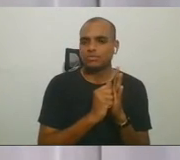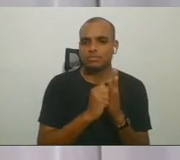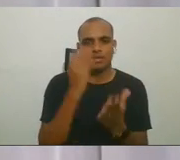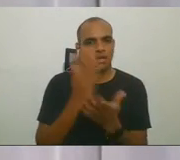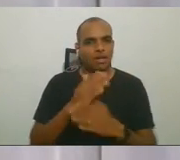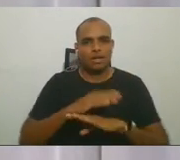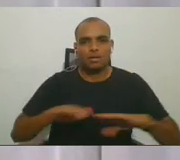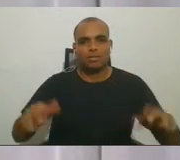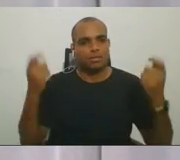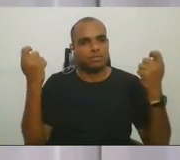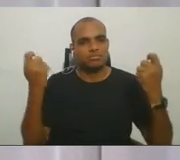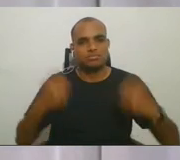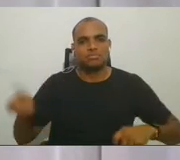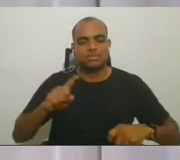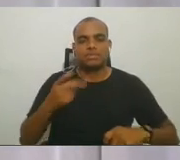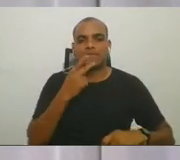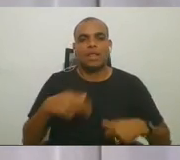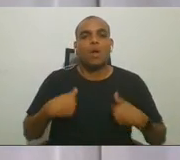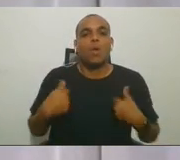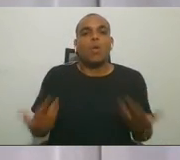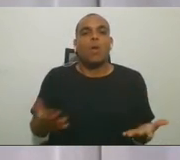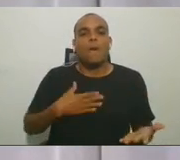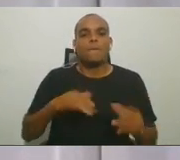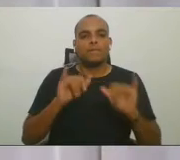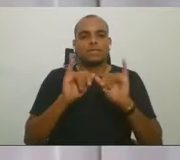que identifica as pessoas no nosso país.